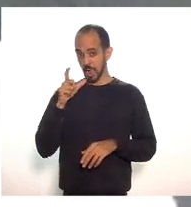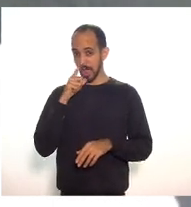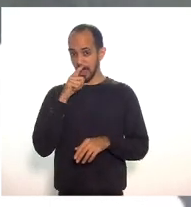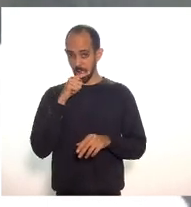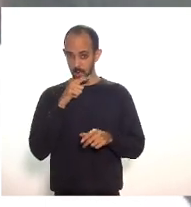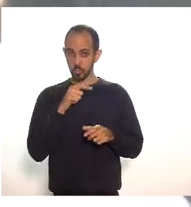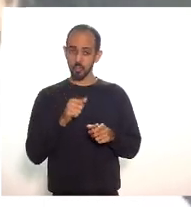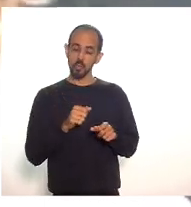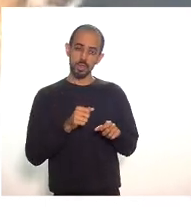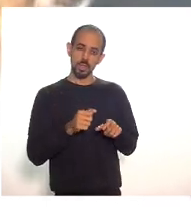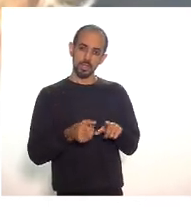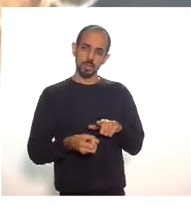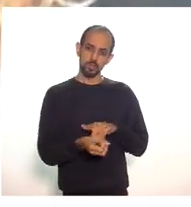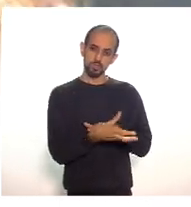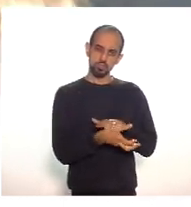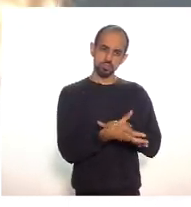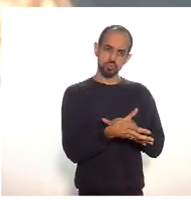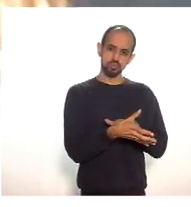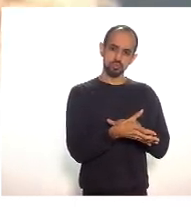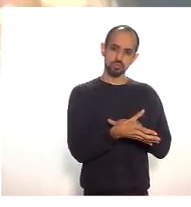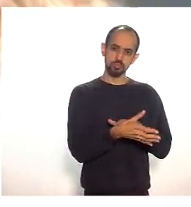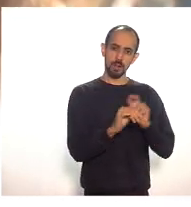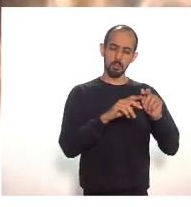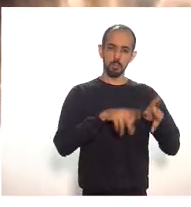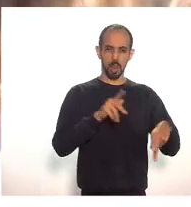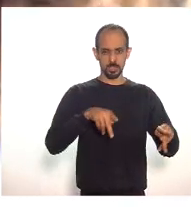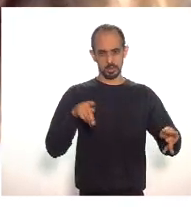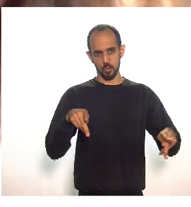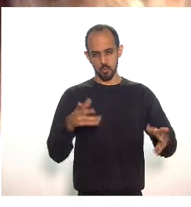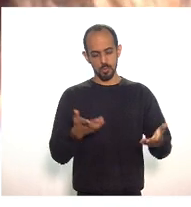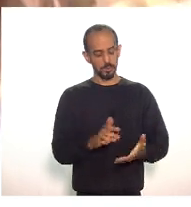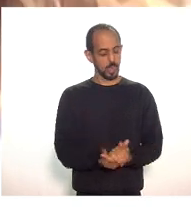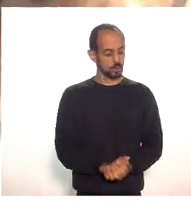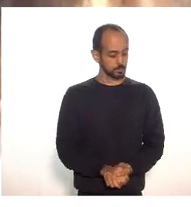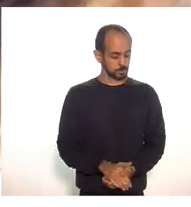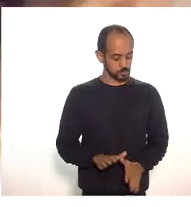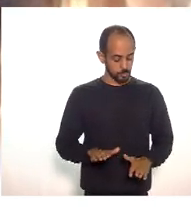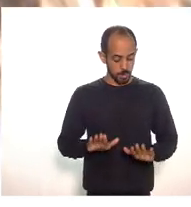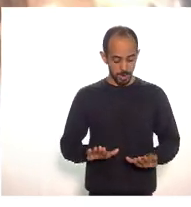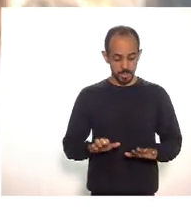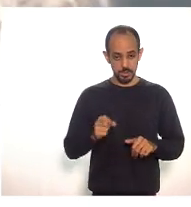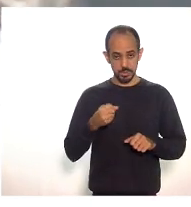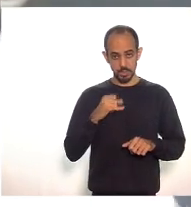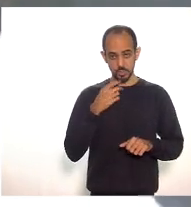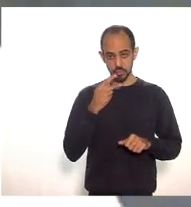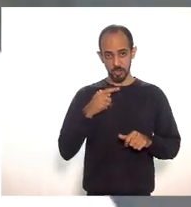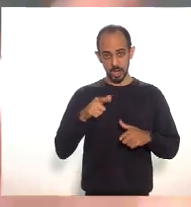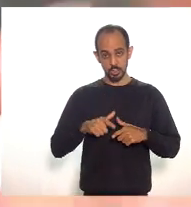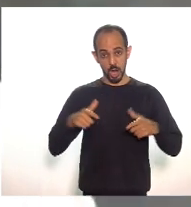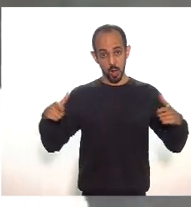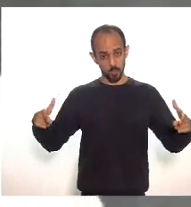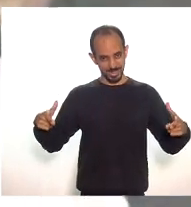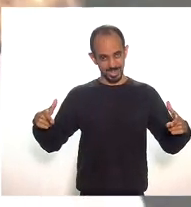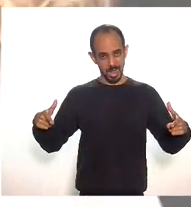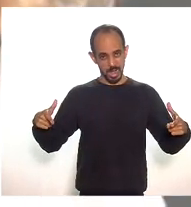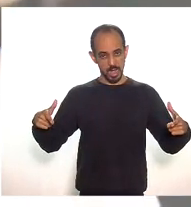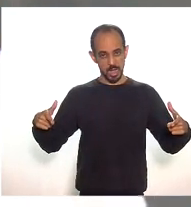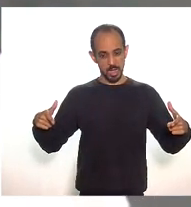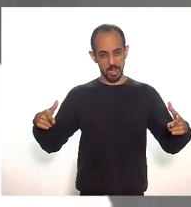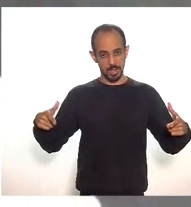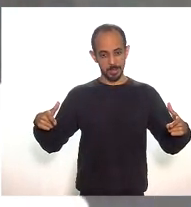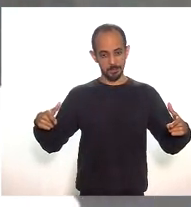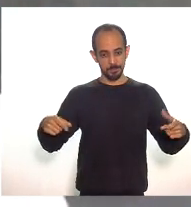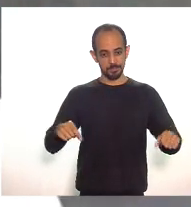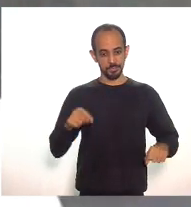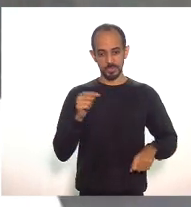para a população agora quando a gente fala da possibilidade de ampliação do saneamento isso seguir a a